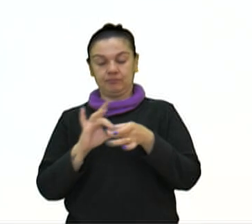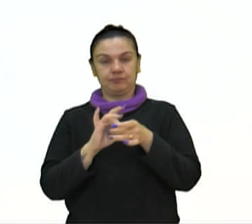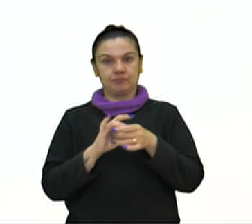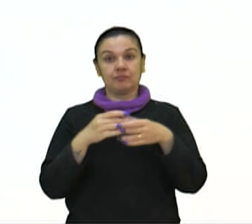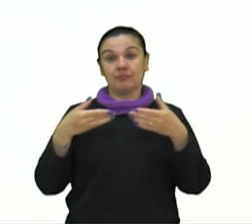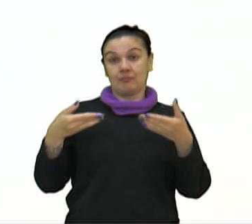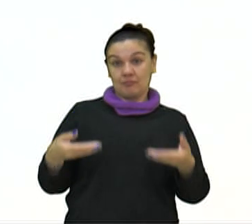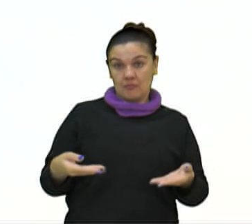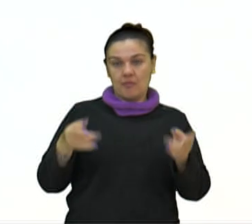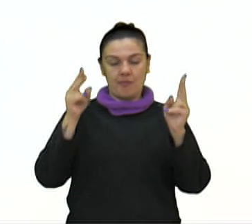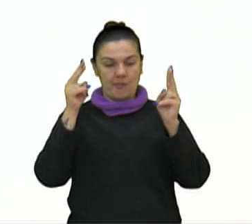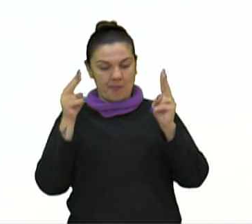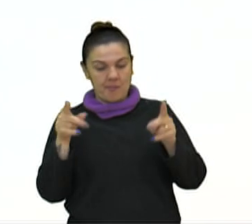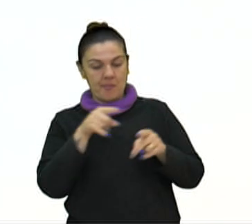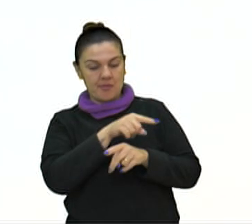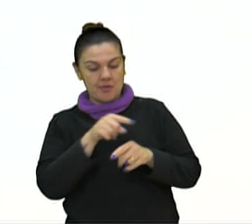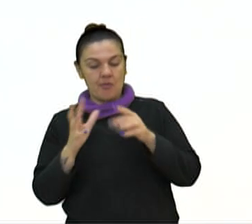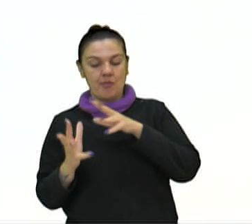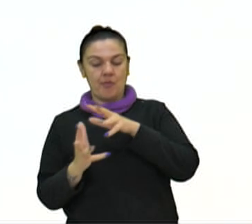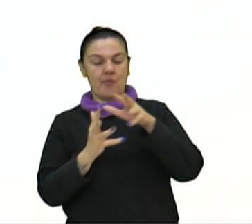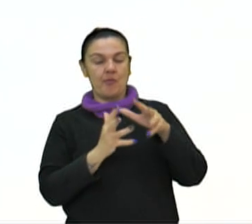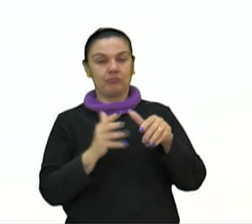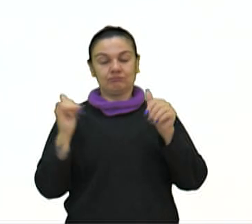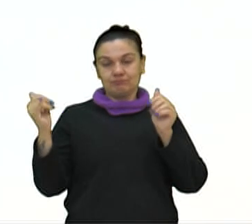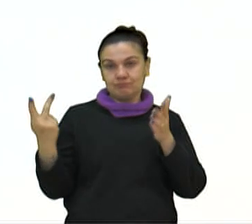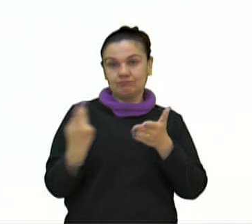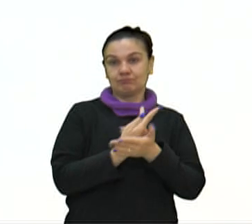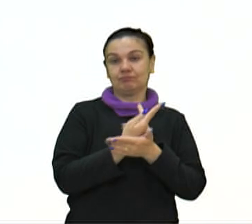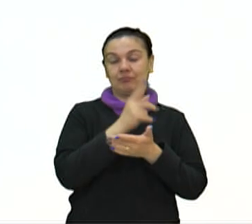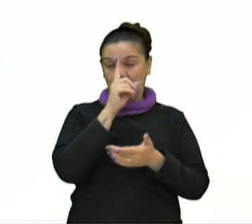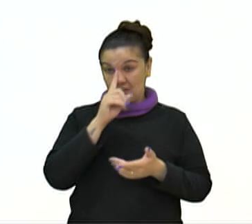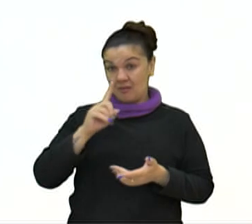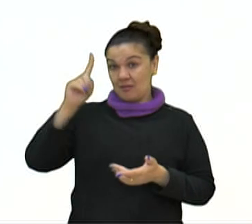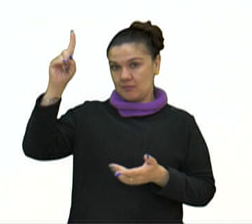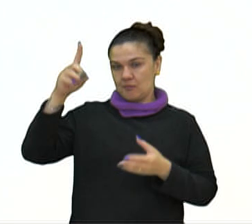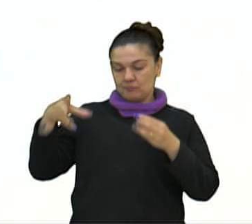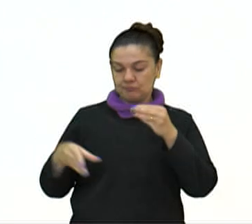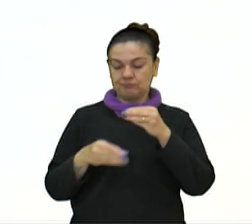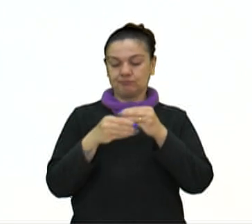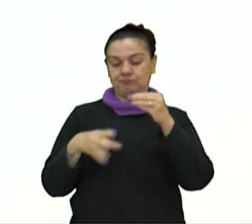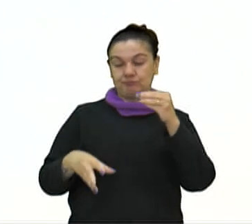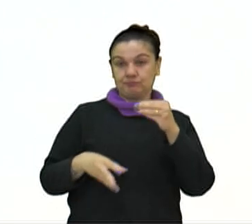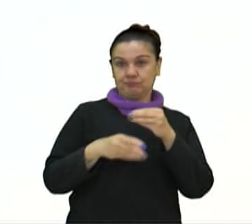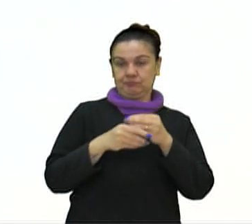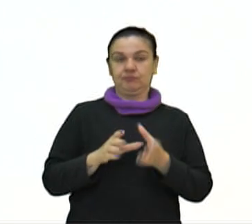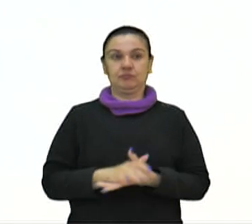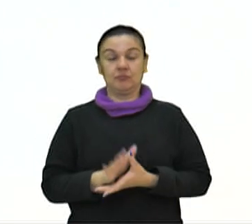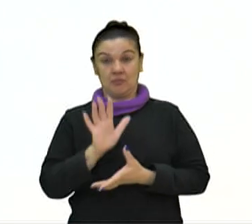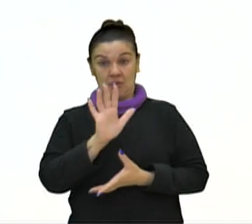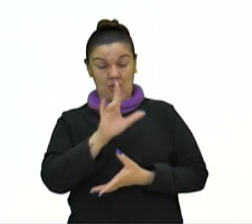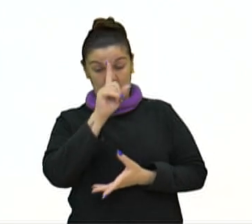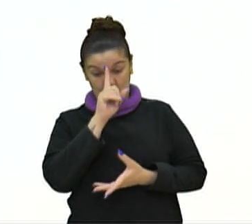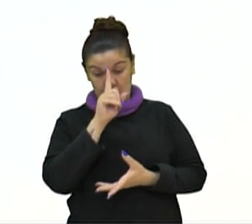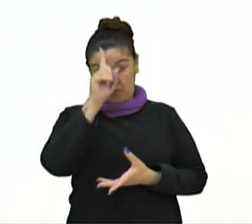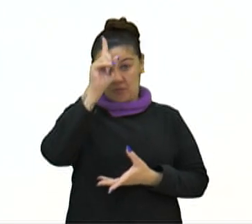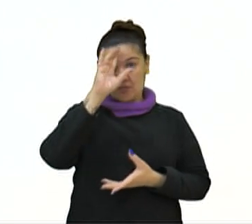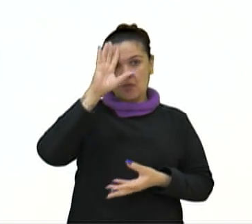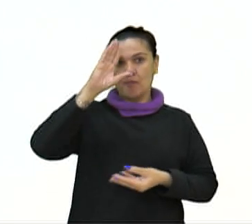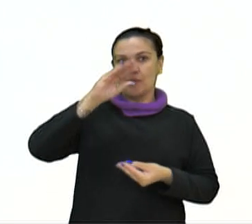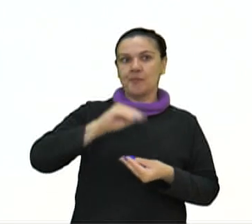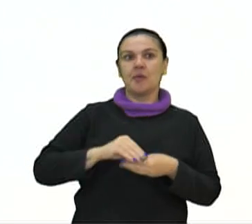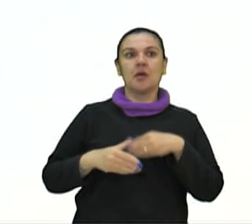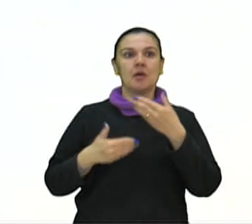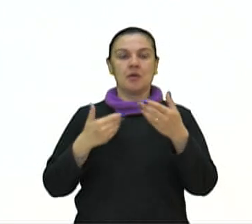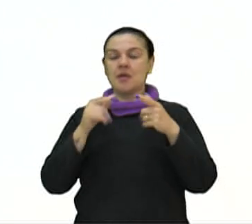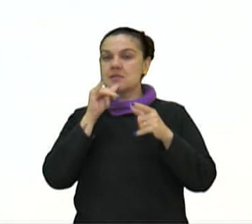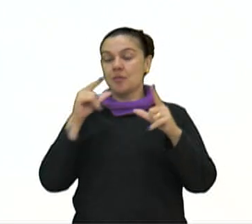mesma forma, o mundo é consequência necessária de Deus e de seus atributos. Então, se Deus fosse entendido como